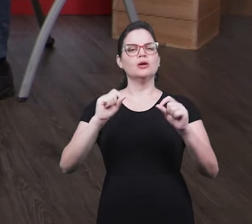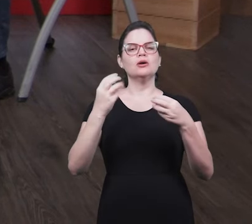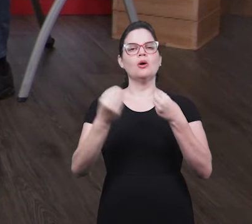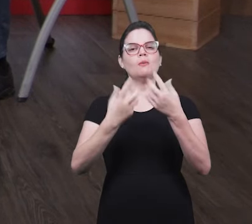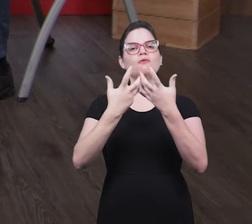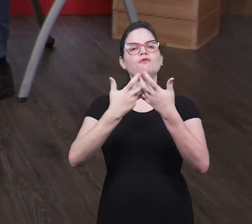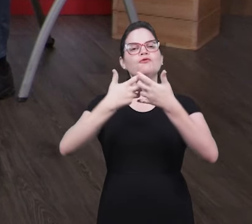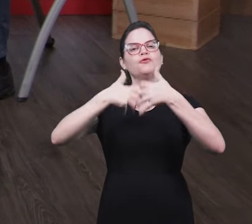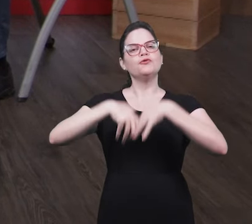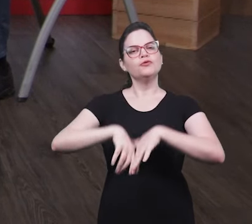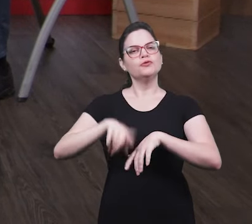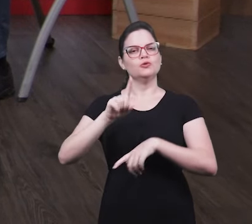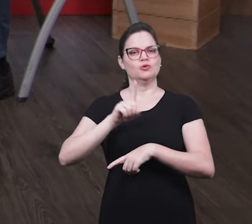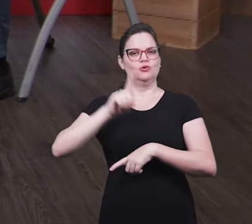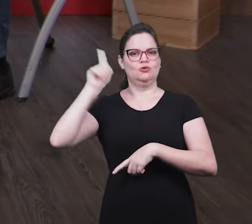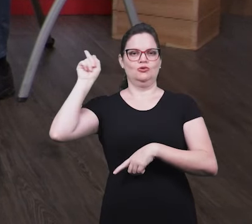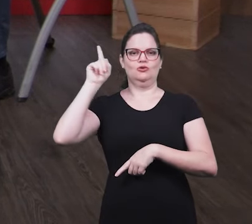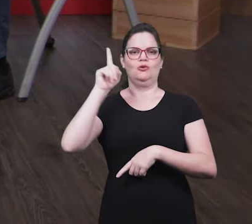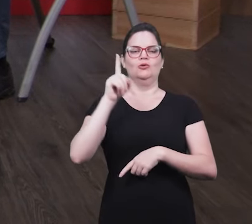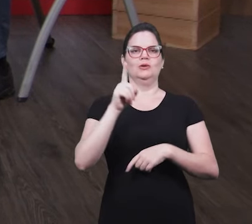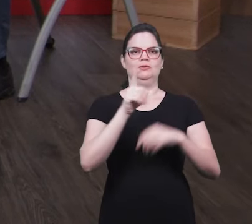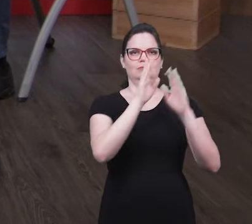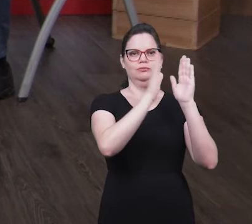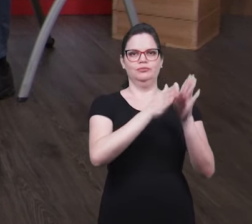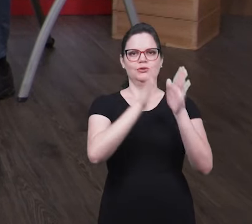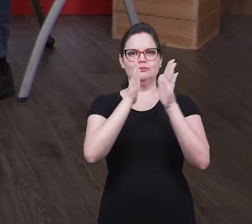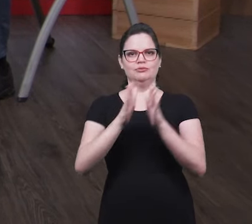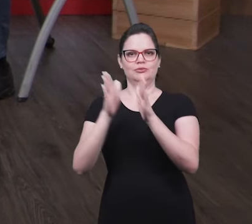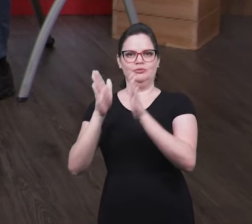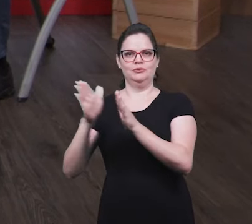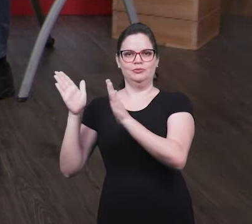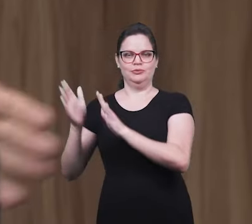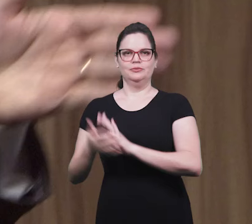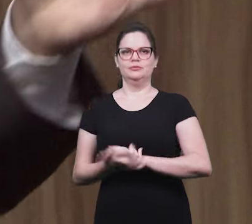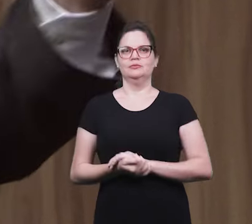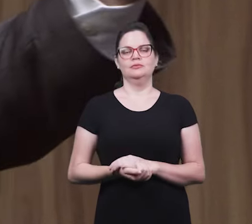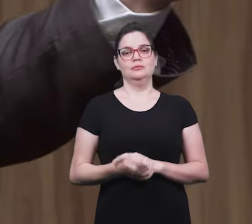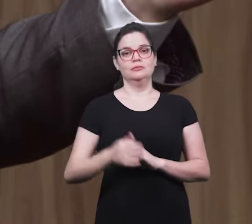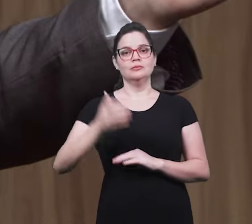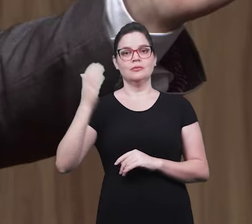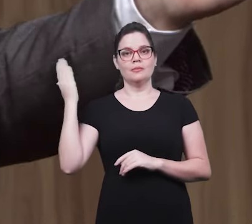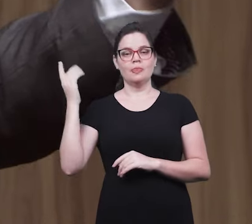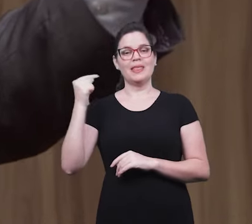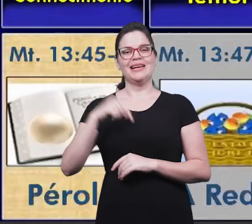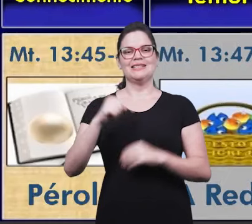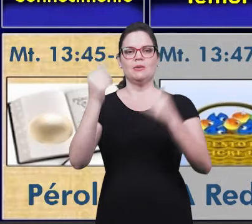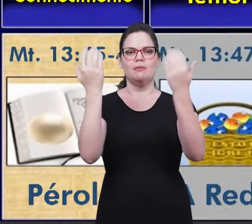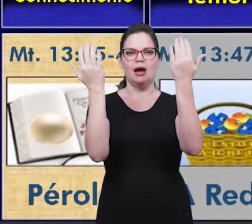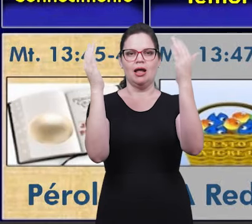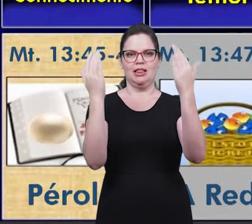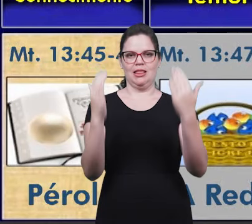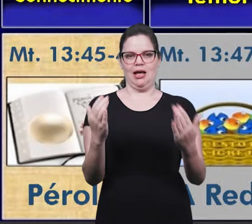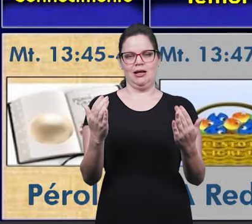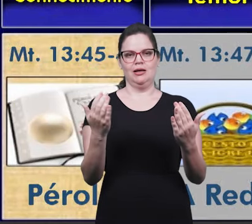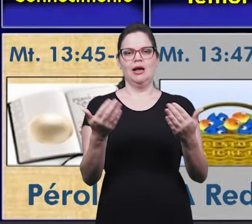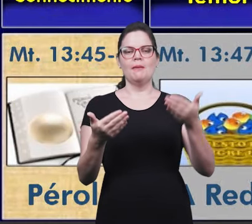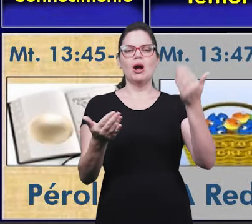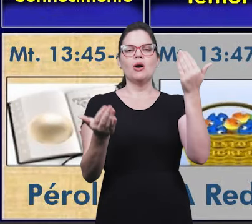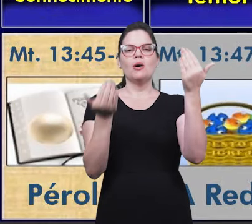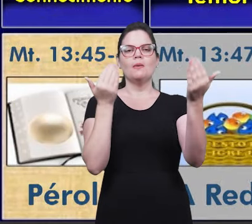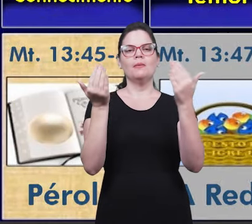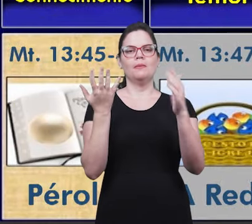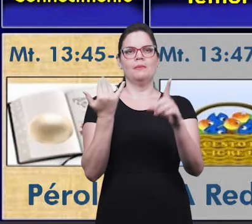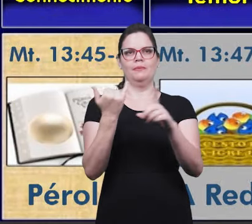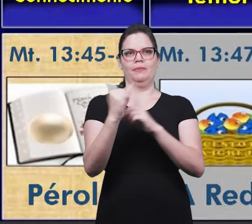que significa tudo isso. Faça um resumo para a gente. Esse quadro não é nada menos do que uma análise profética, como está ali